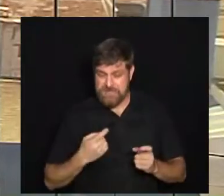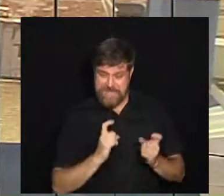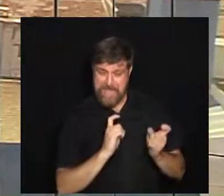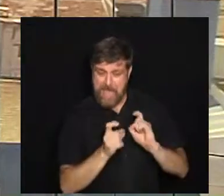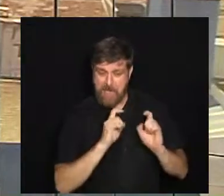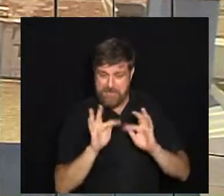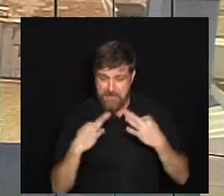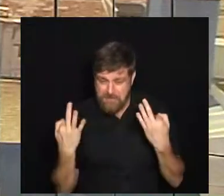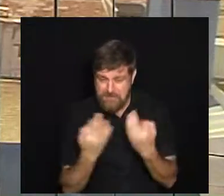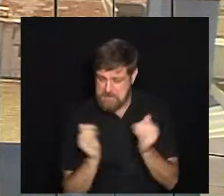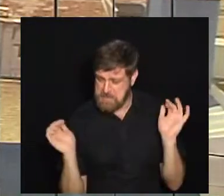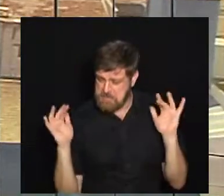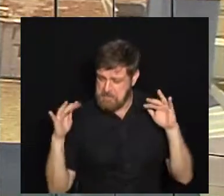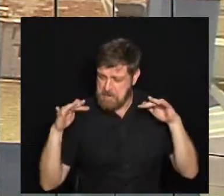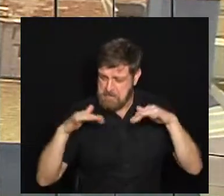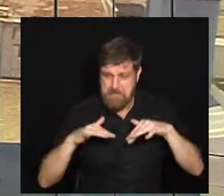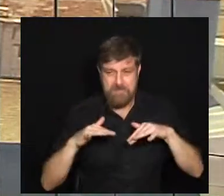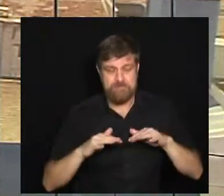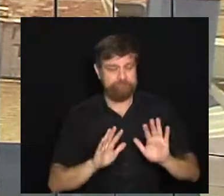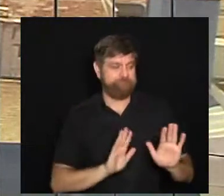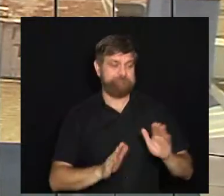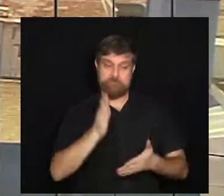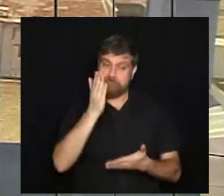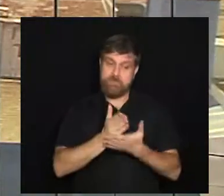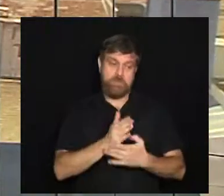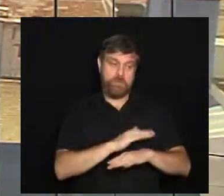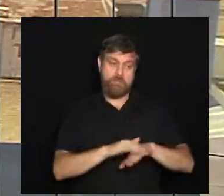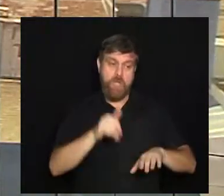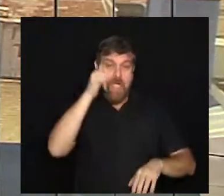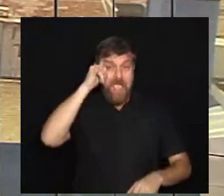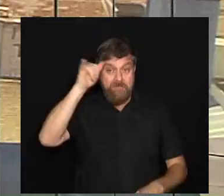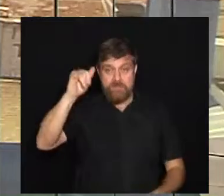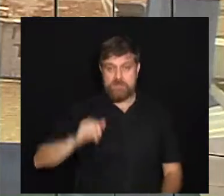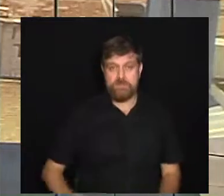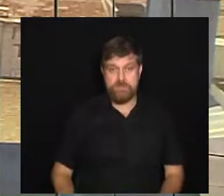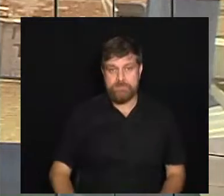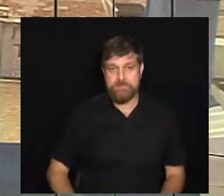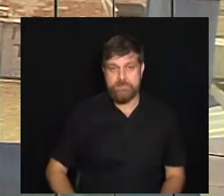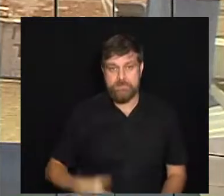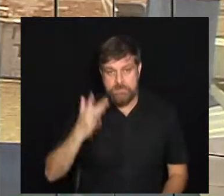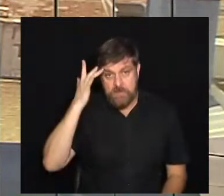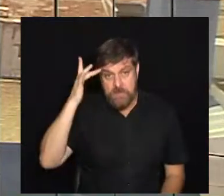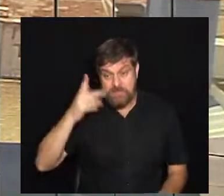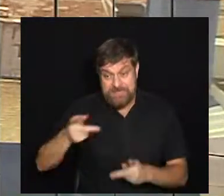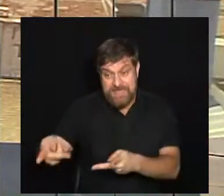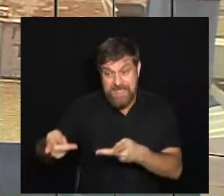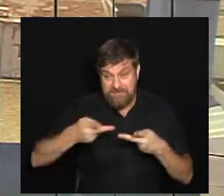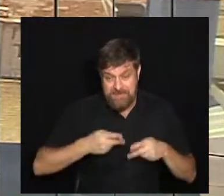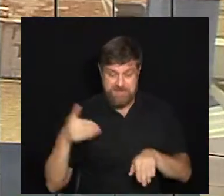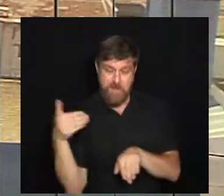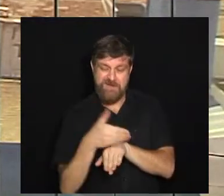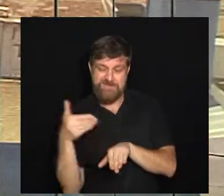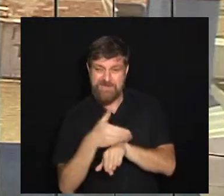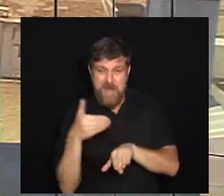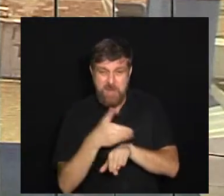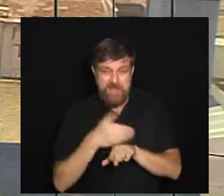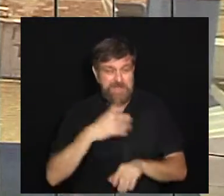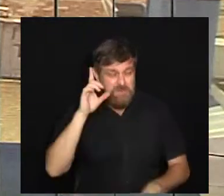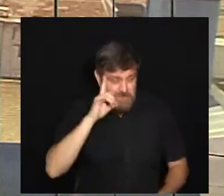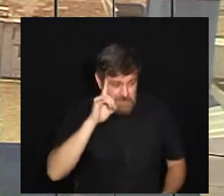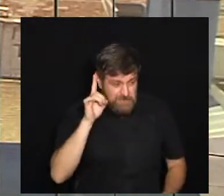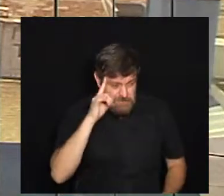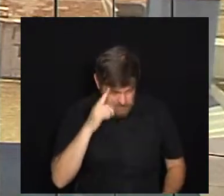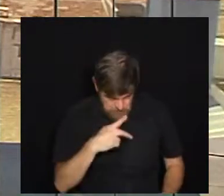reuniões familiares de qualquer ordem grandes ou pequenas tá então não sei exatamente se você vai receber alguma visita ou se eles frequentam sua casa todo dia